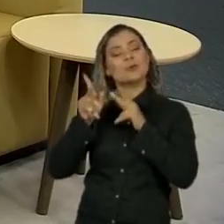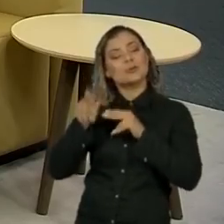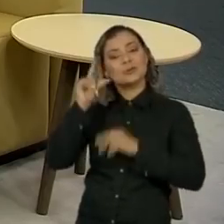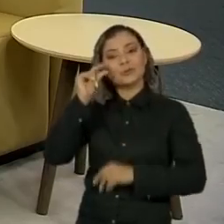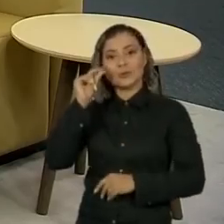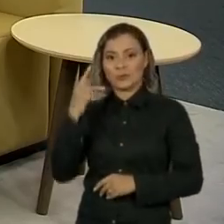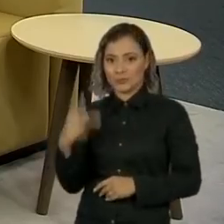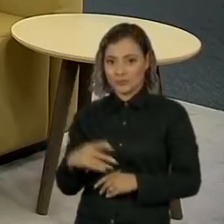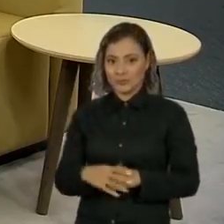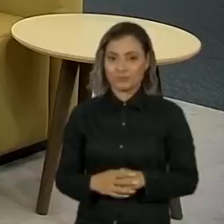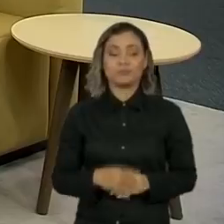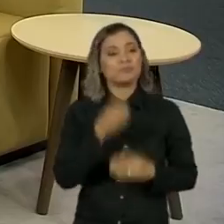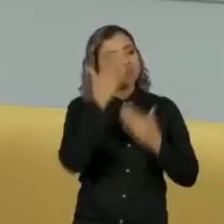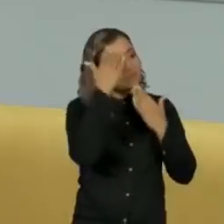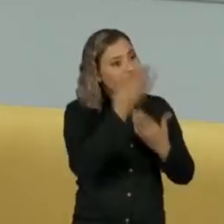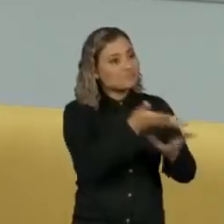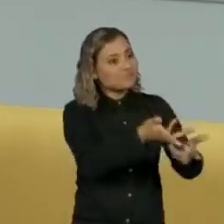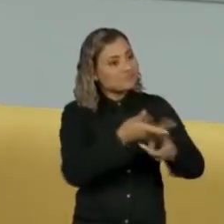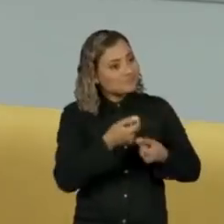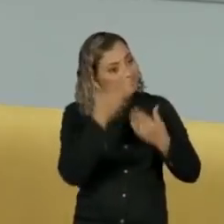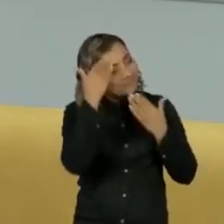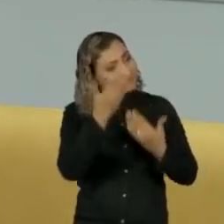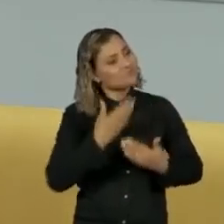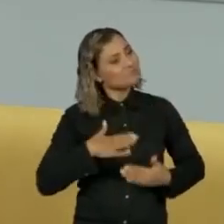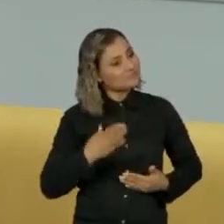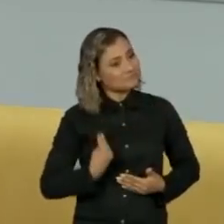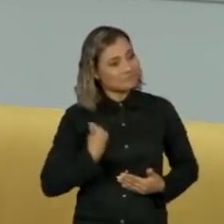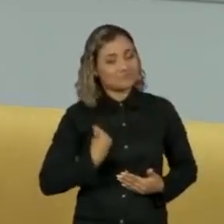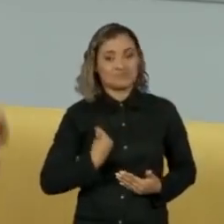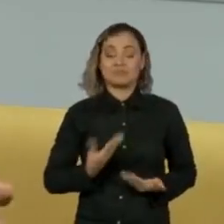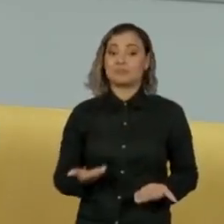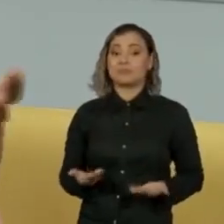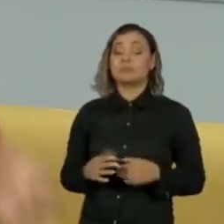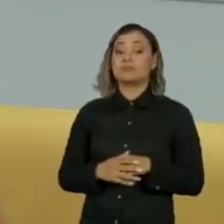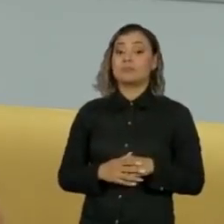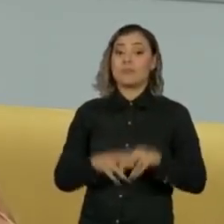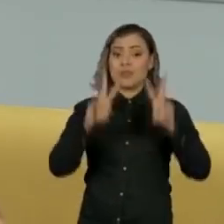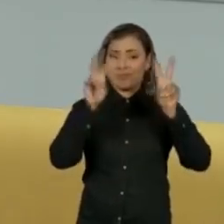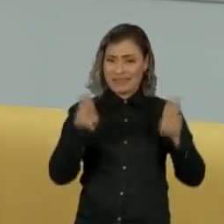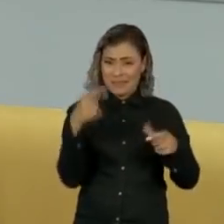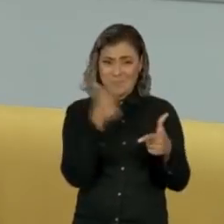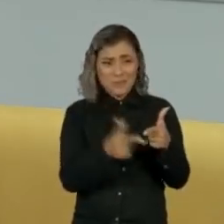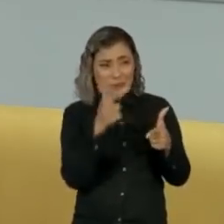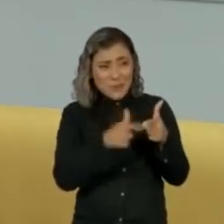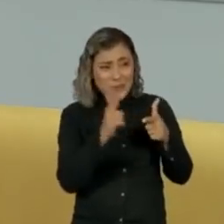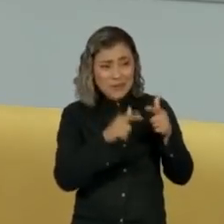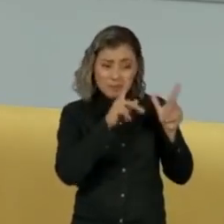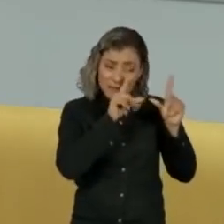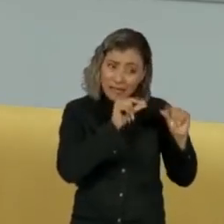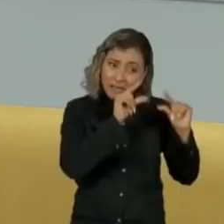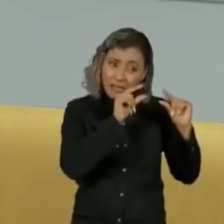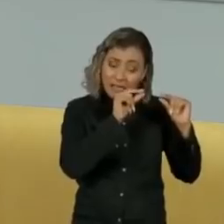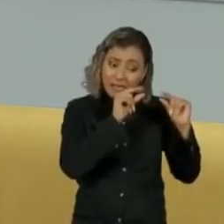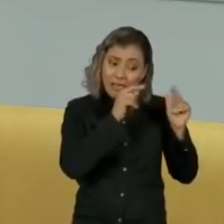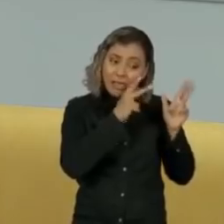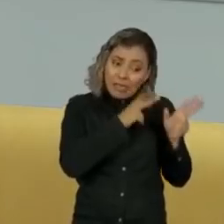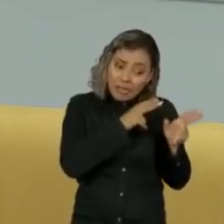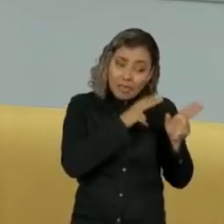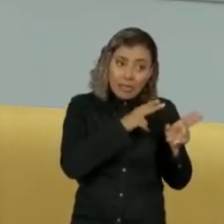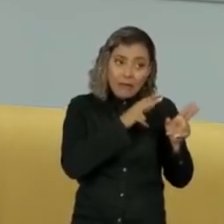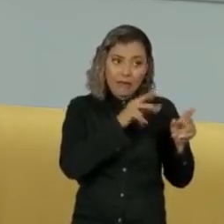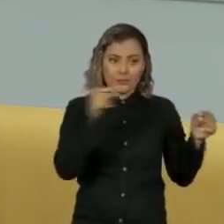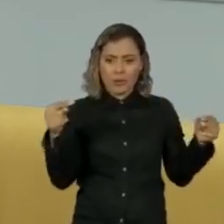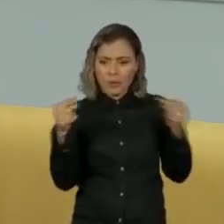estar conosco. Bom, doutora, os problemas do sono estão de alguma forma